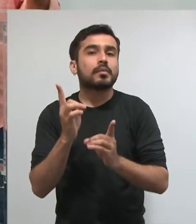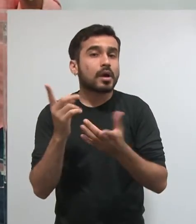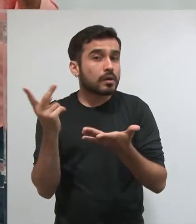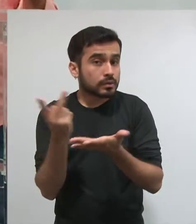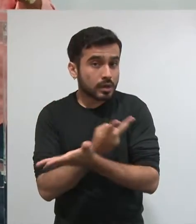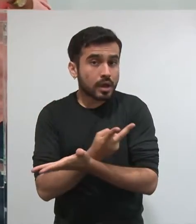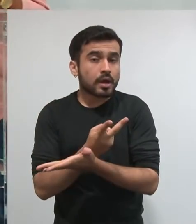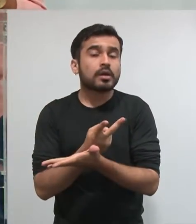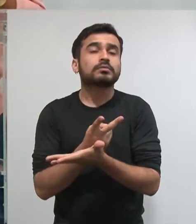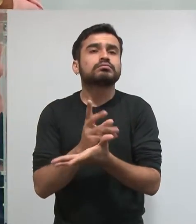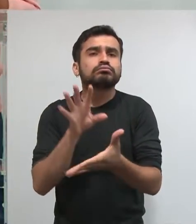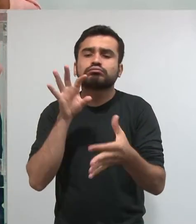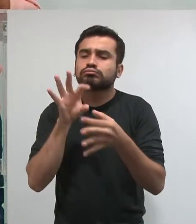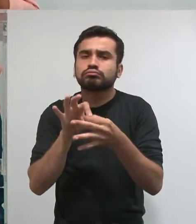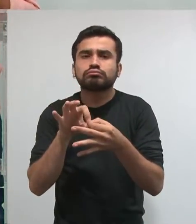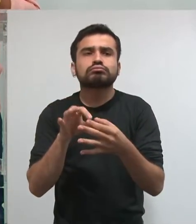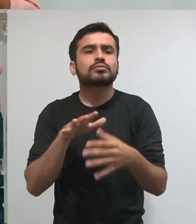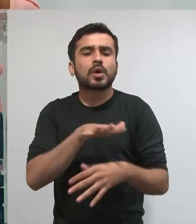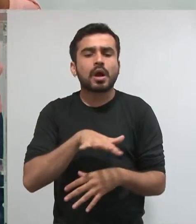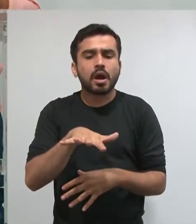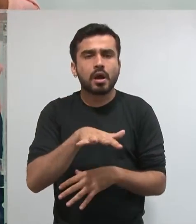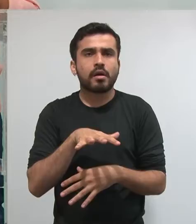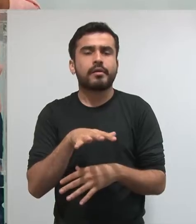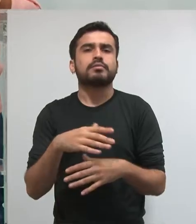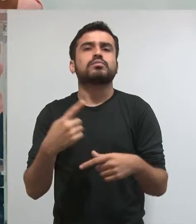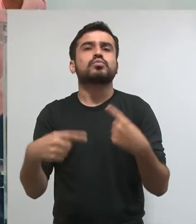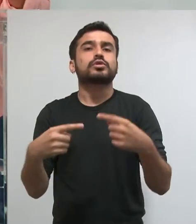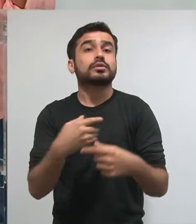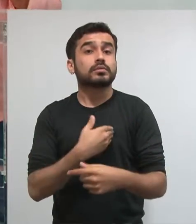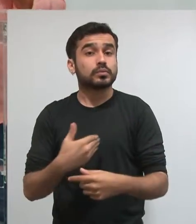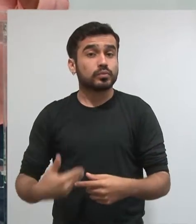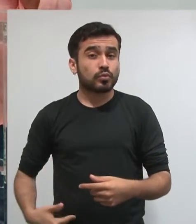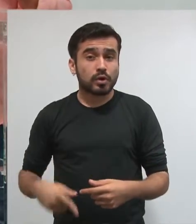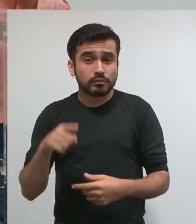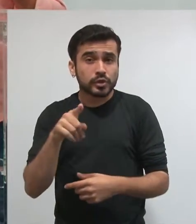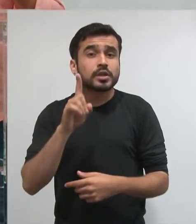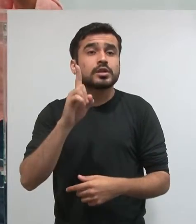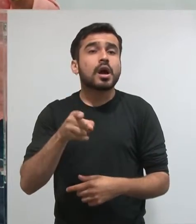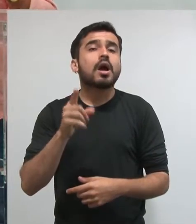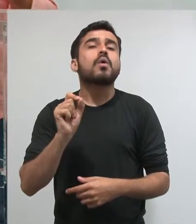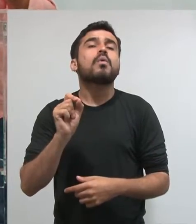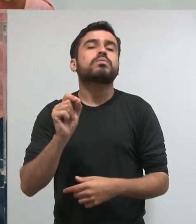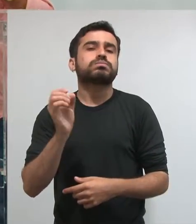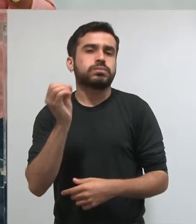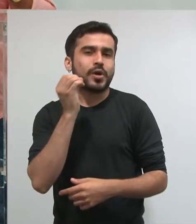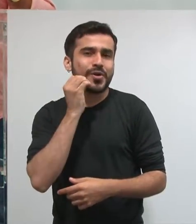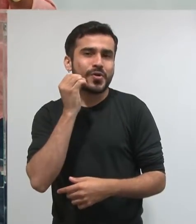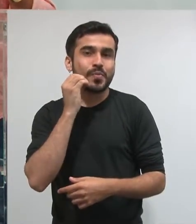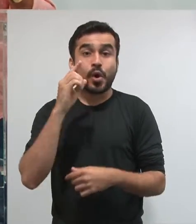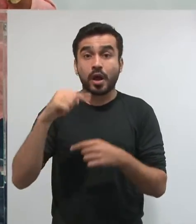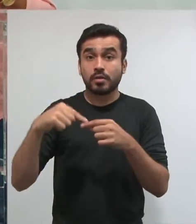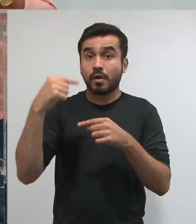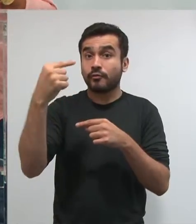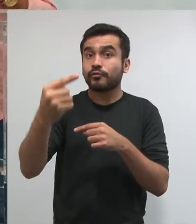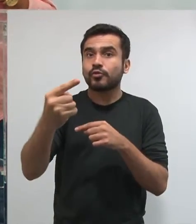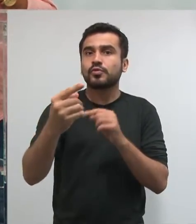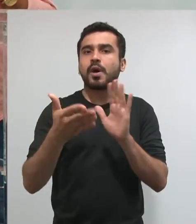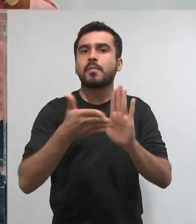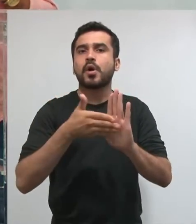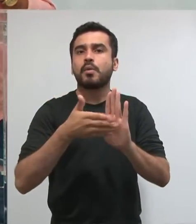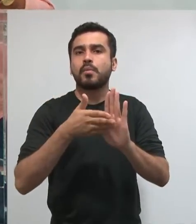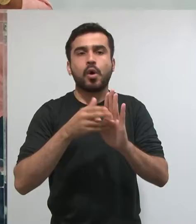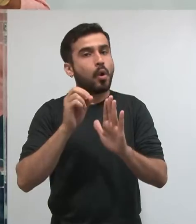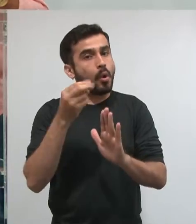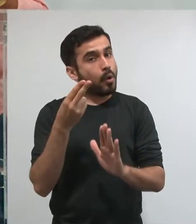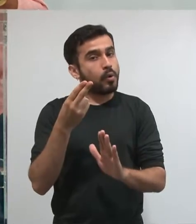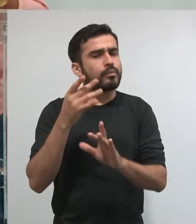indicadores eles estão relacionados com determinada ação numa política pública, você tem a oportunidade de, numa próxima proposição ou até mesmo na